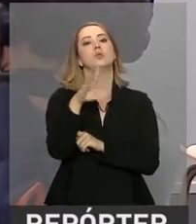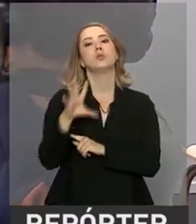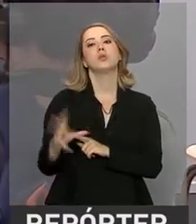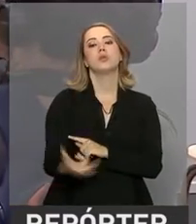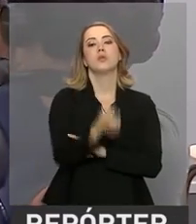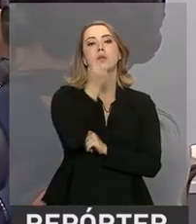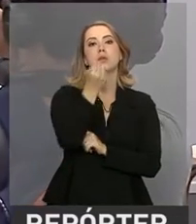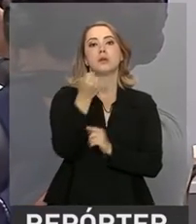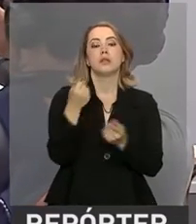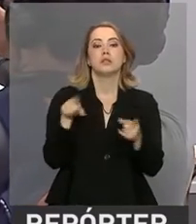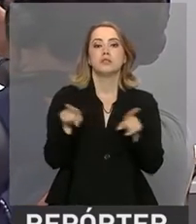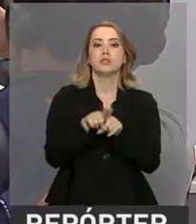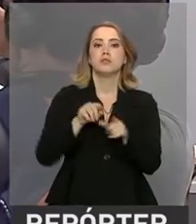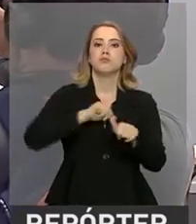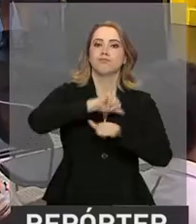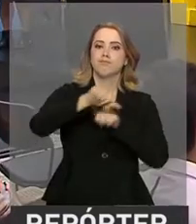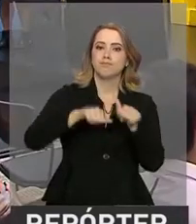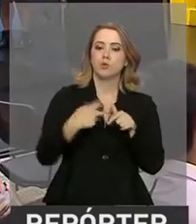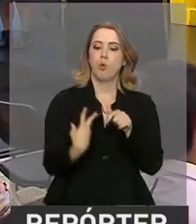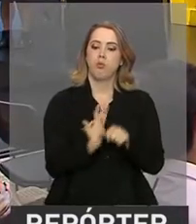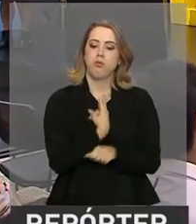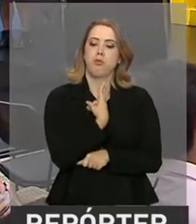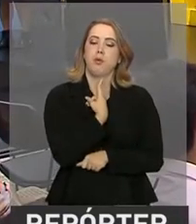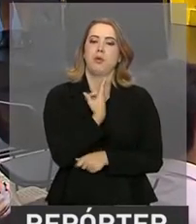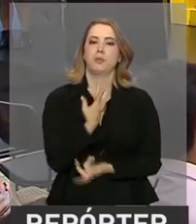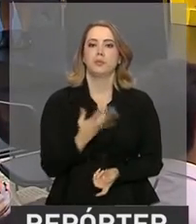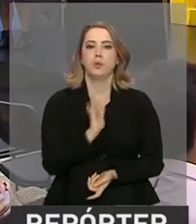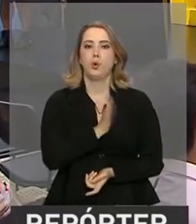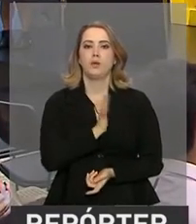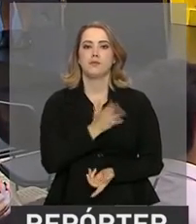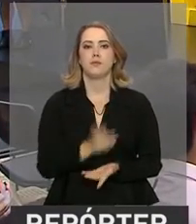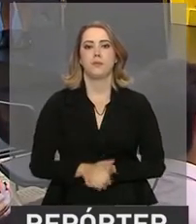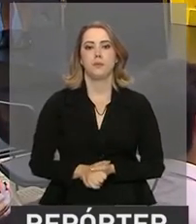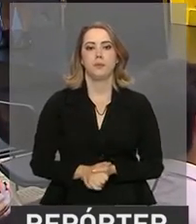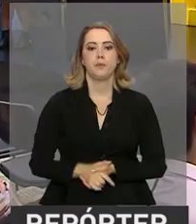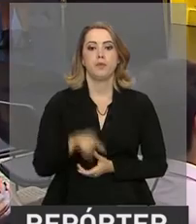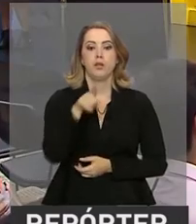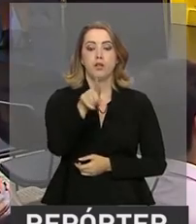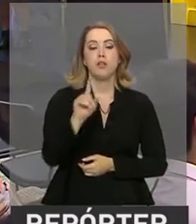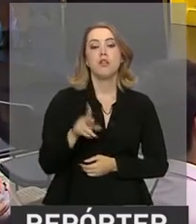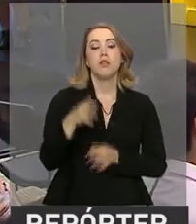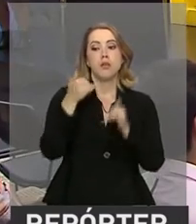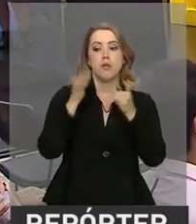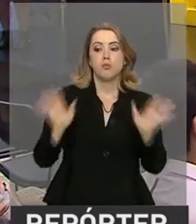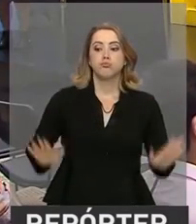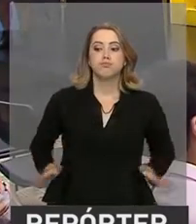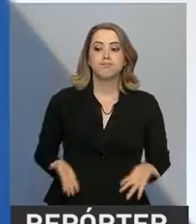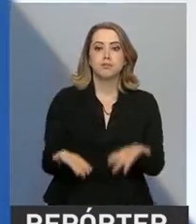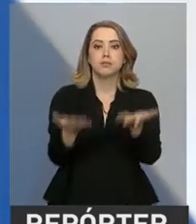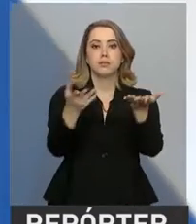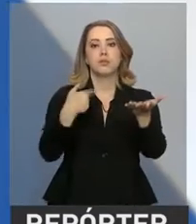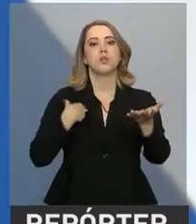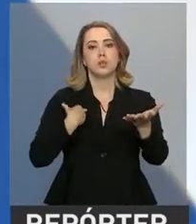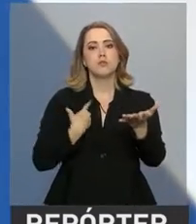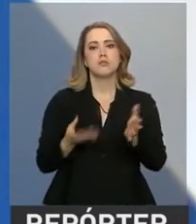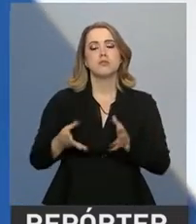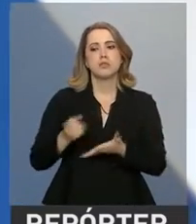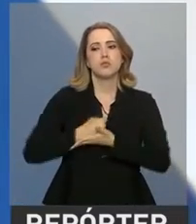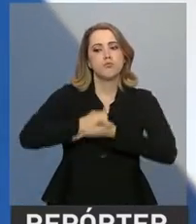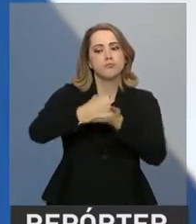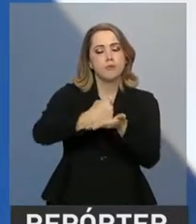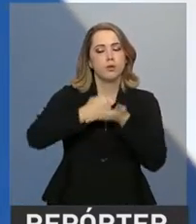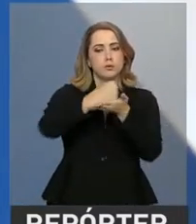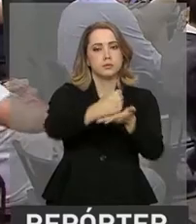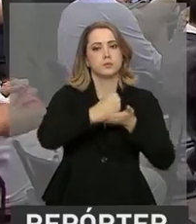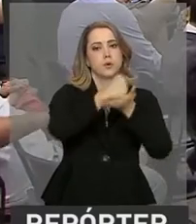minha última saída assim, era o transplante. Renato é um dos participantes da campanha para incentivar a doação de órgãos, lançada